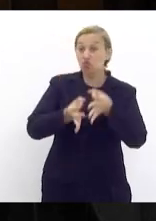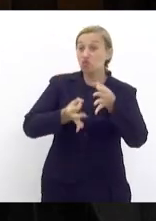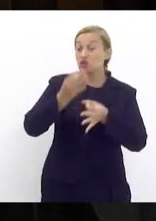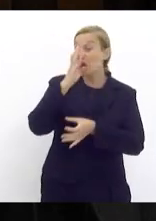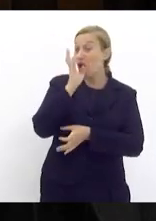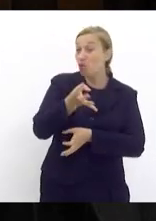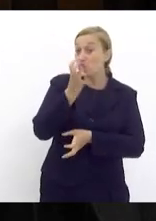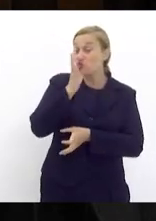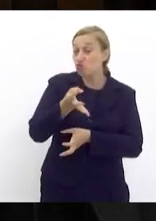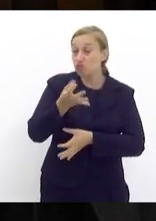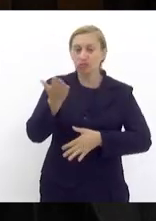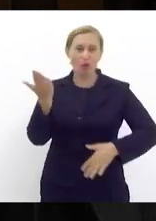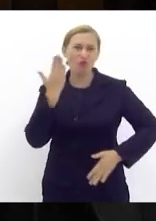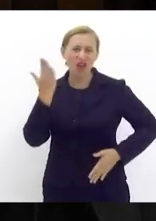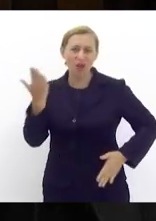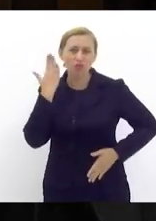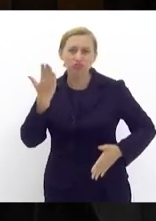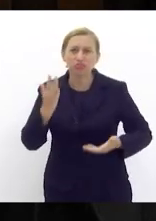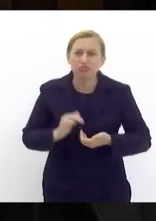esses vagabundos